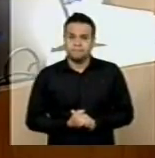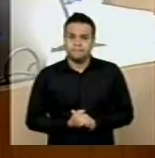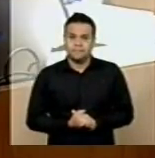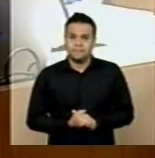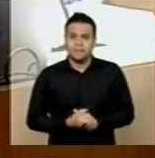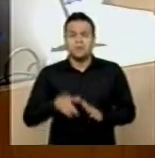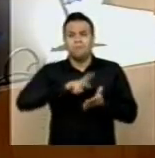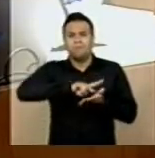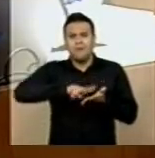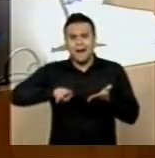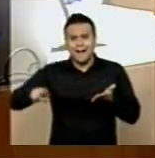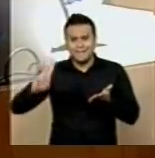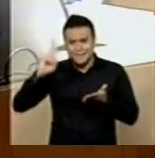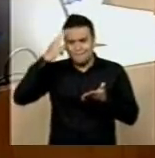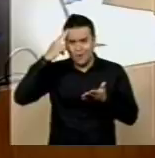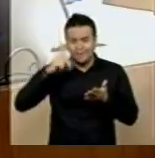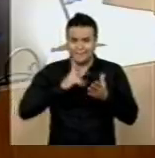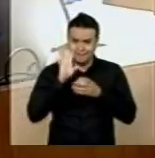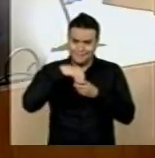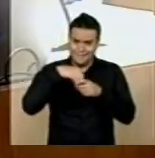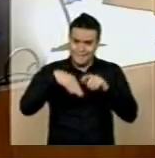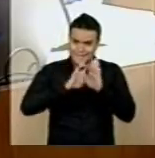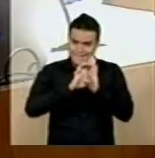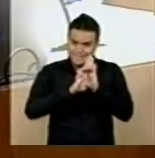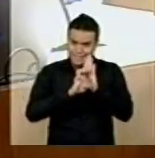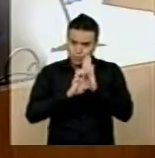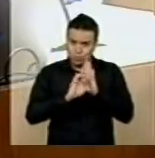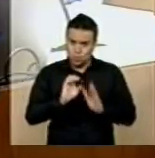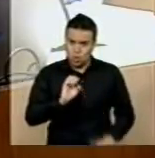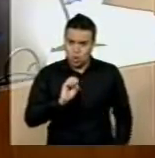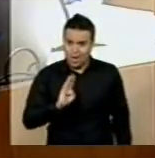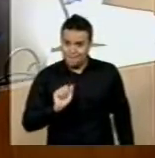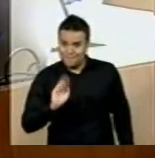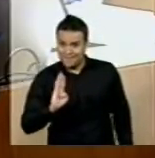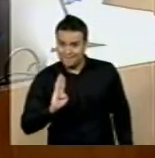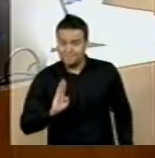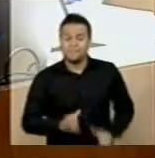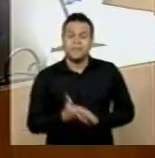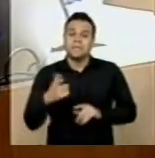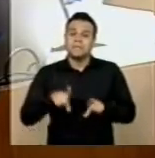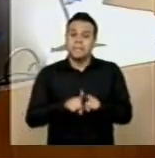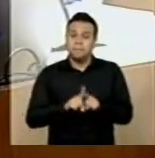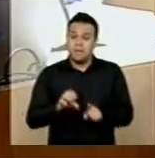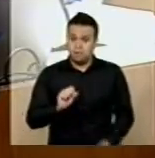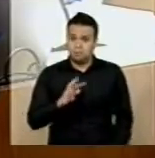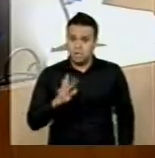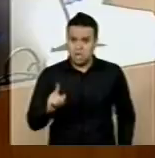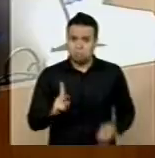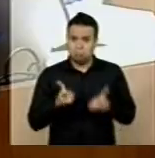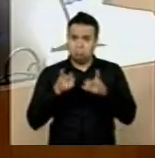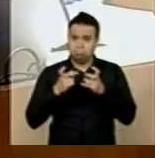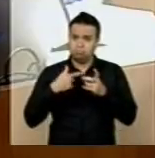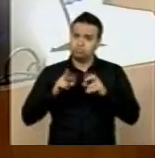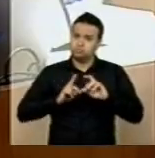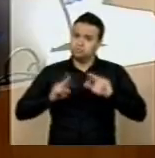várias hipóteses no Estatuto da Ordem dos Advogados do Brasil, e o tribunal fez essa diferenciação